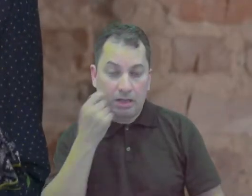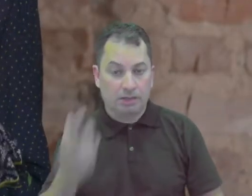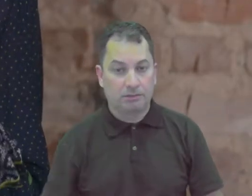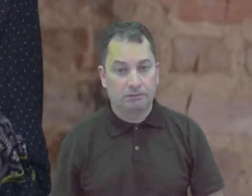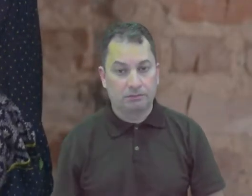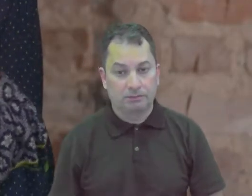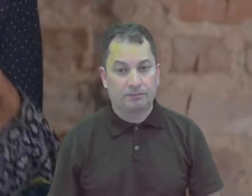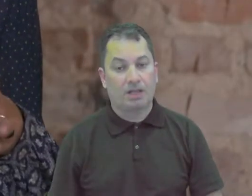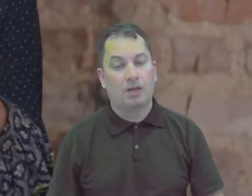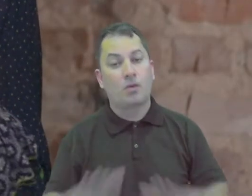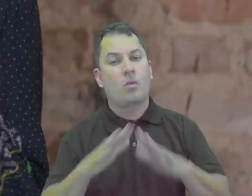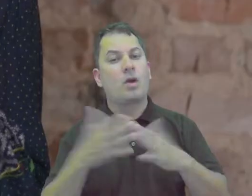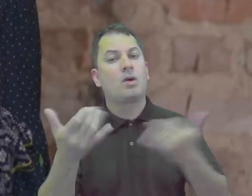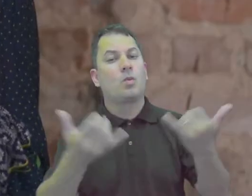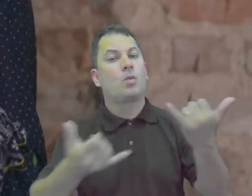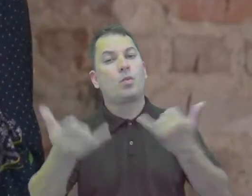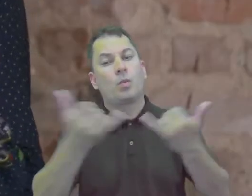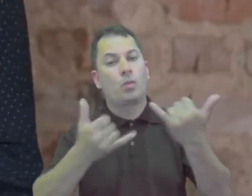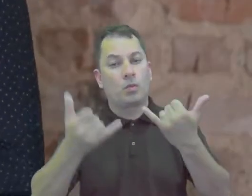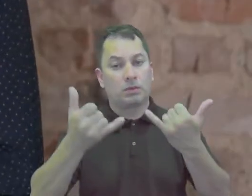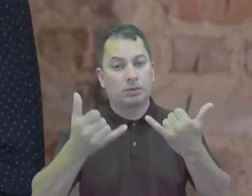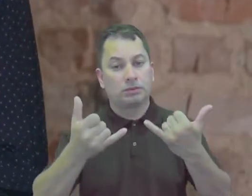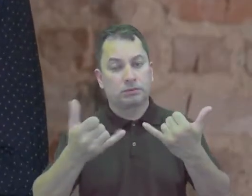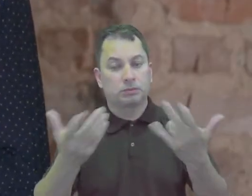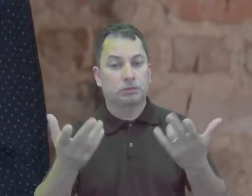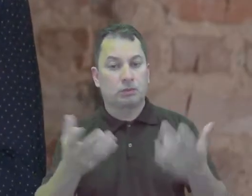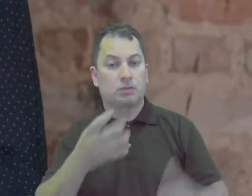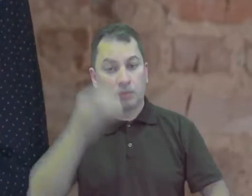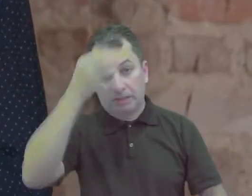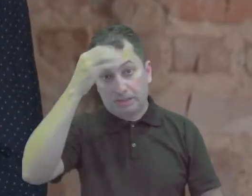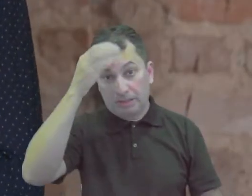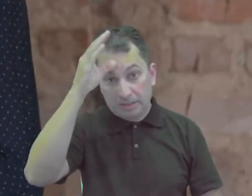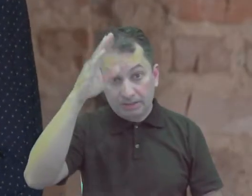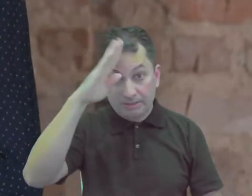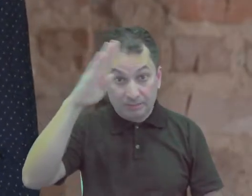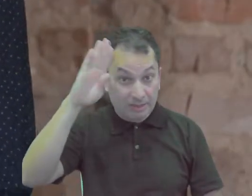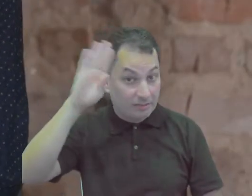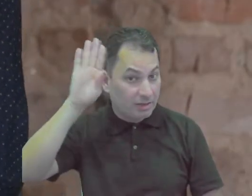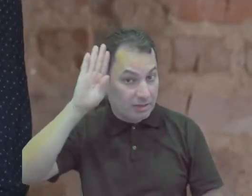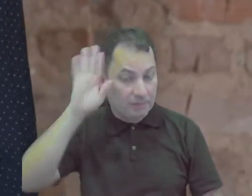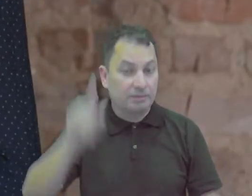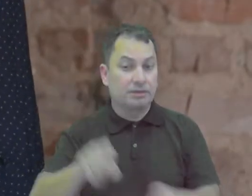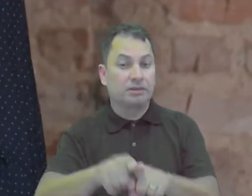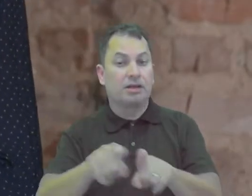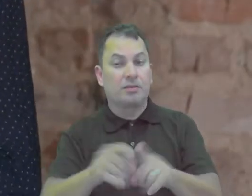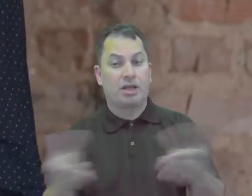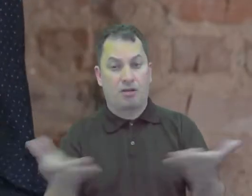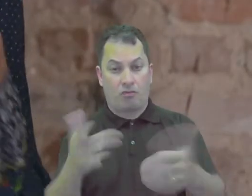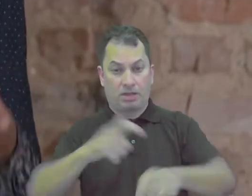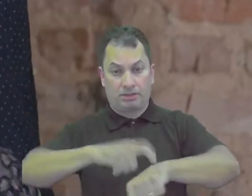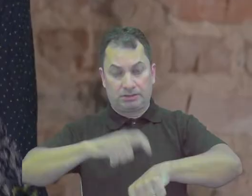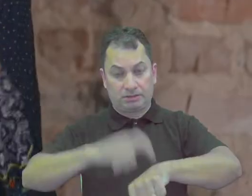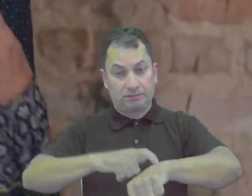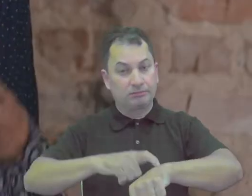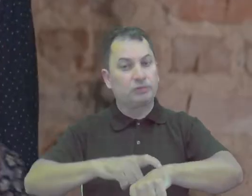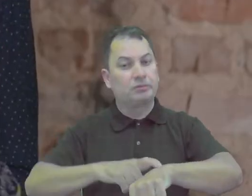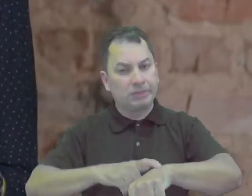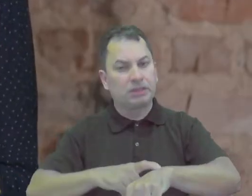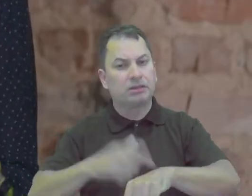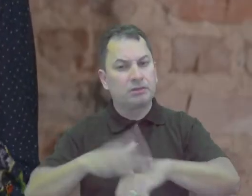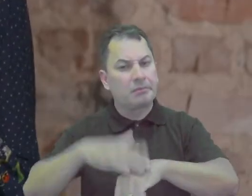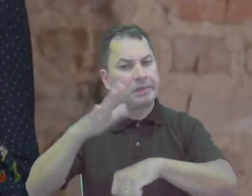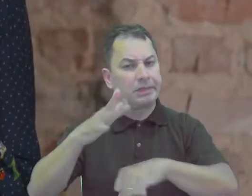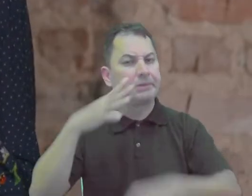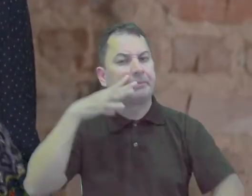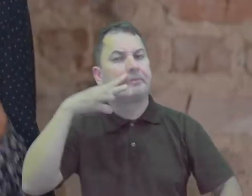formal, das instituições e também, né, a partir, principalmente agora, nesse momento, a gente cada vez mais tem